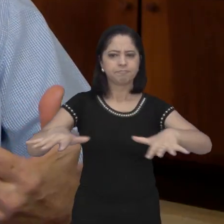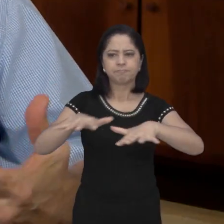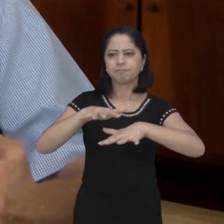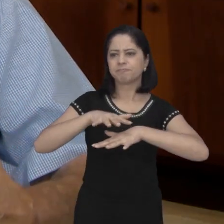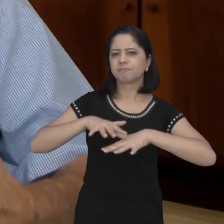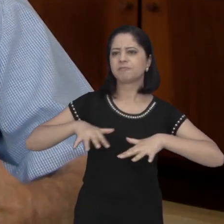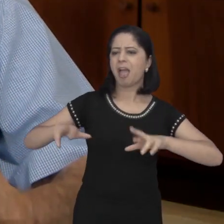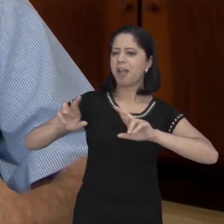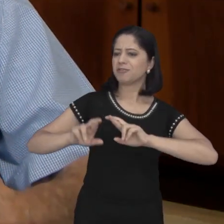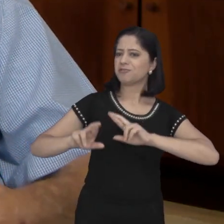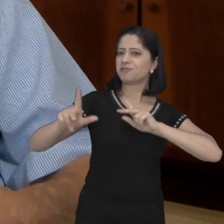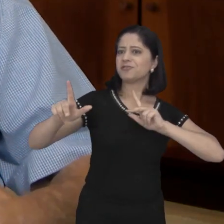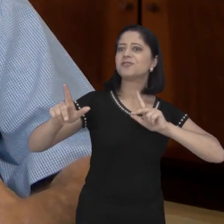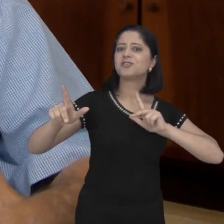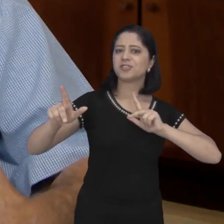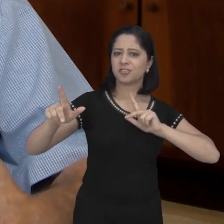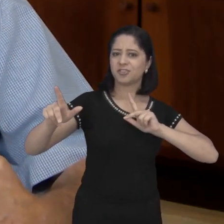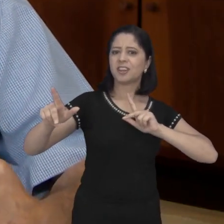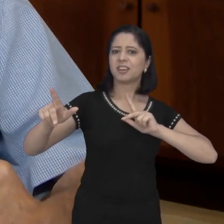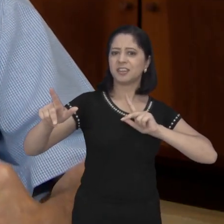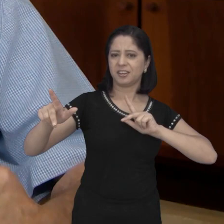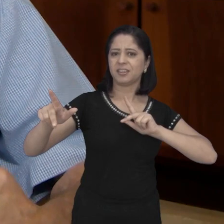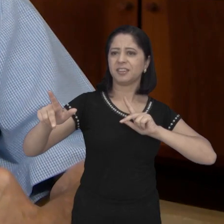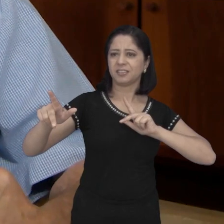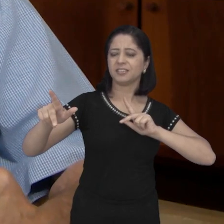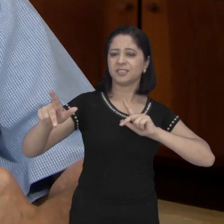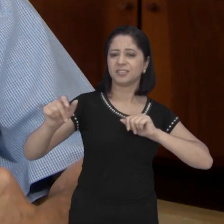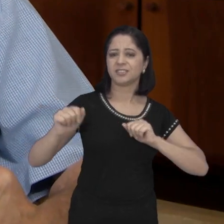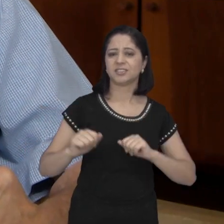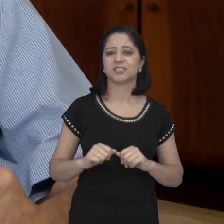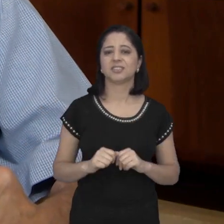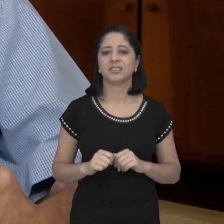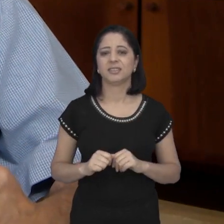esses elementos que mais se destacam na arquitetura,